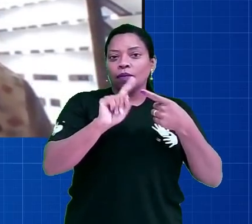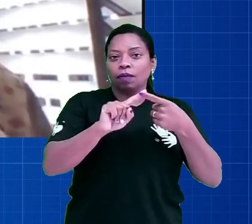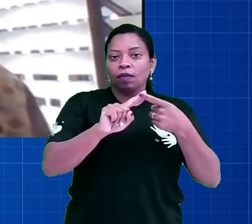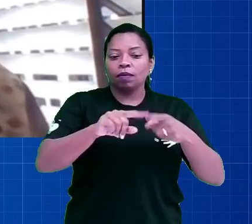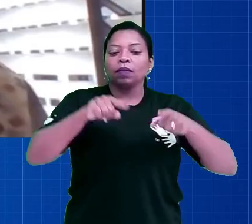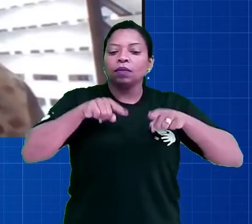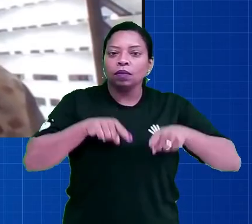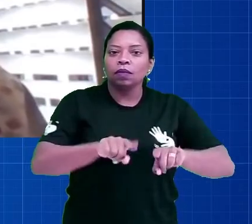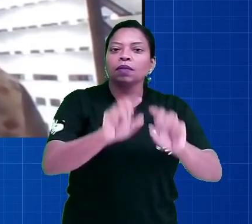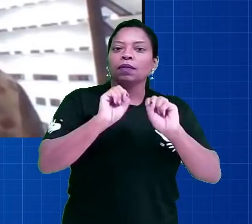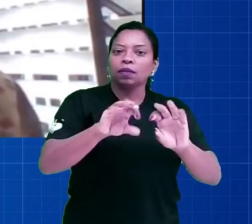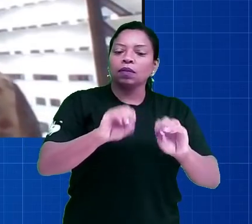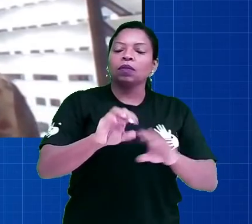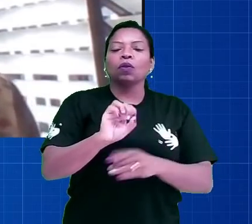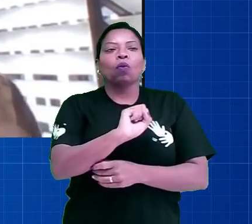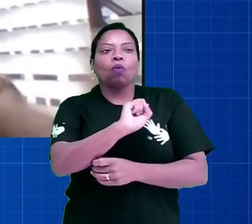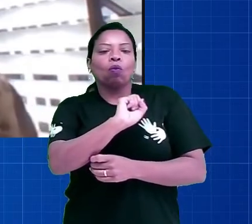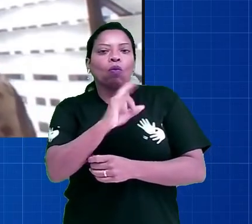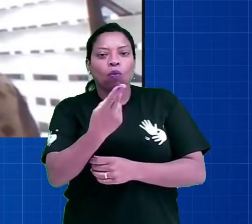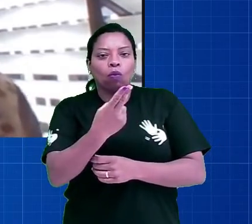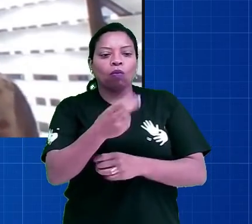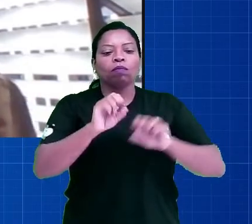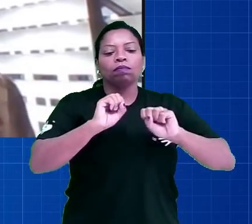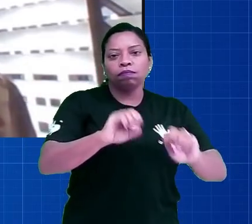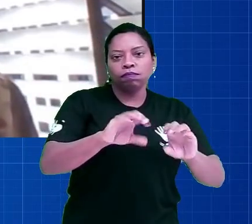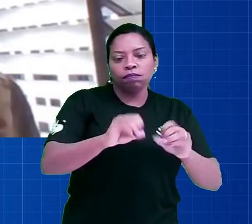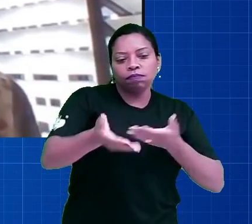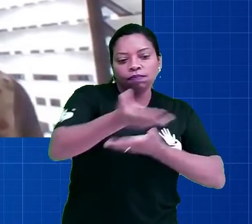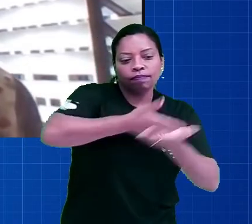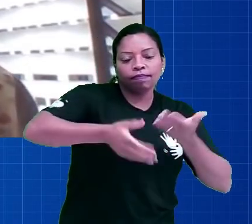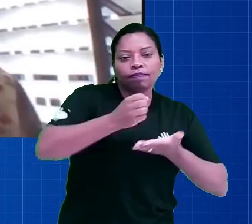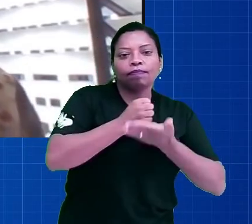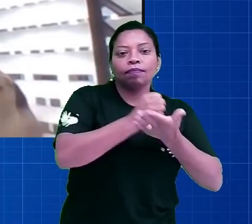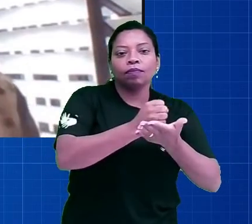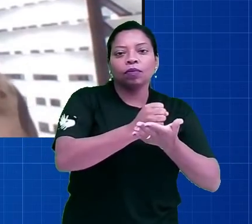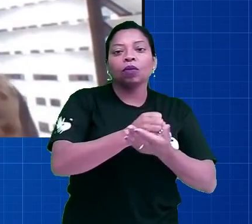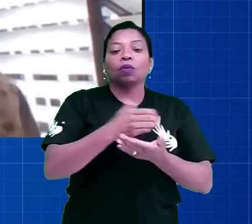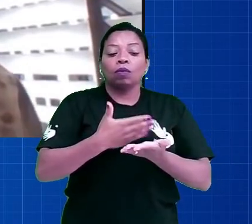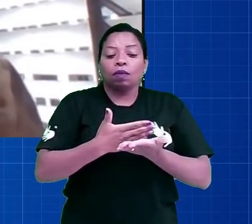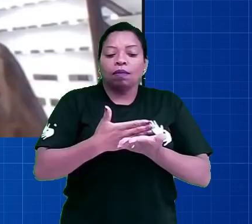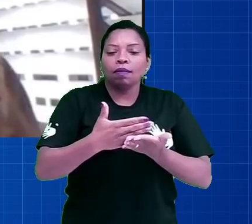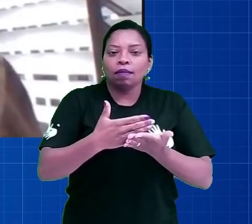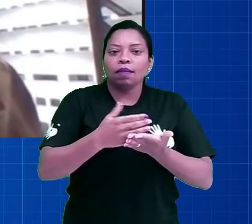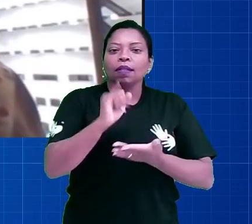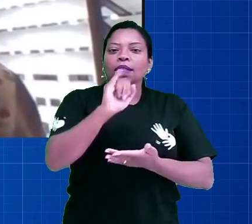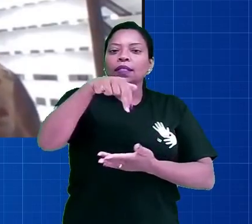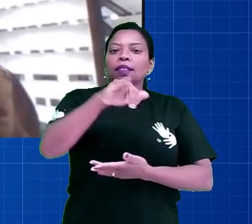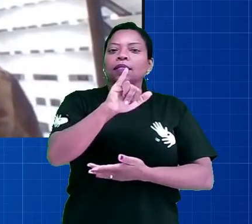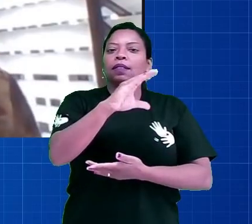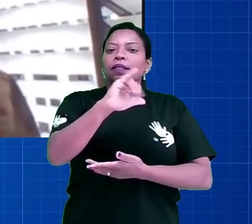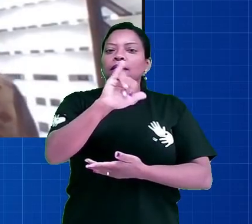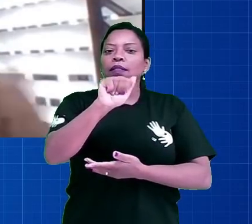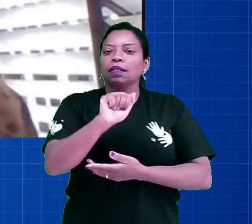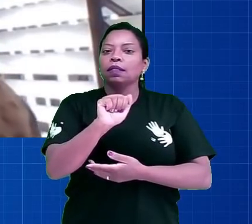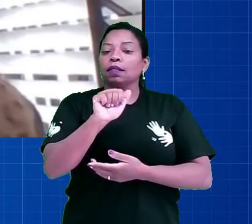Então, eles vão dizer que o primeiro estágio de um coensino, de um ensino colaborativo, chama estágio inicial. E como é que isso se